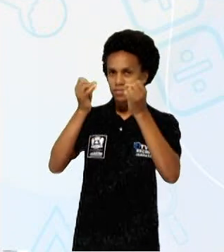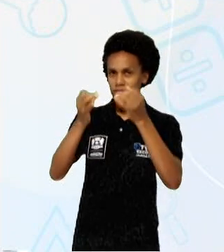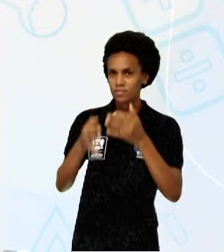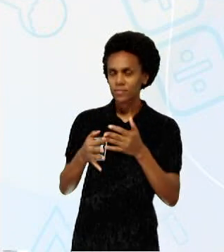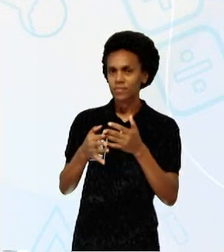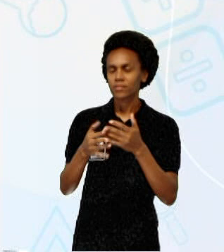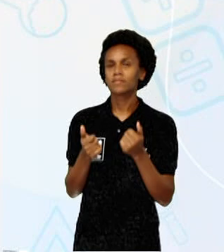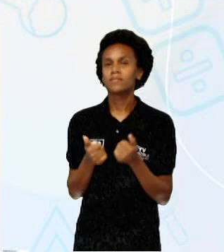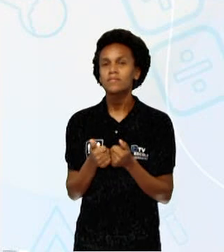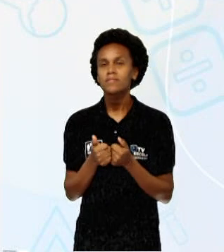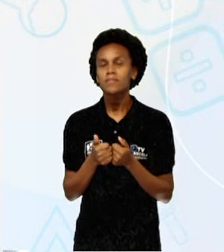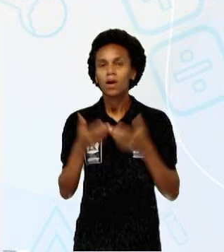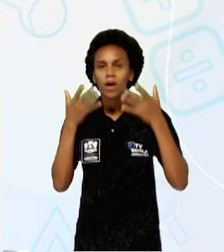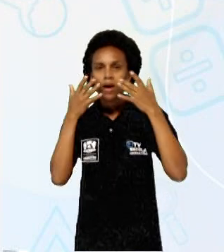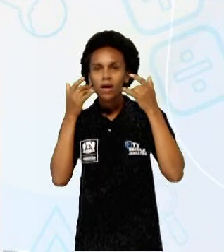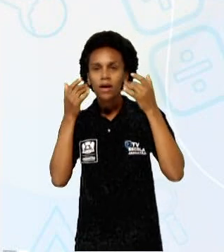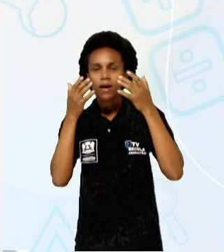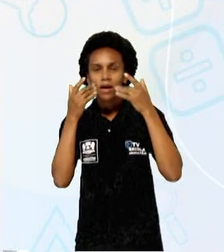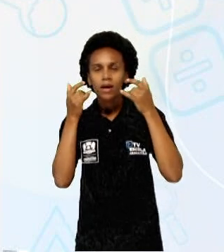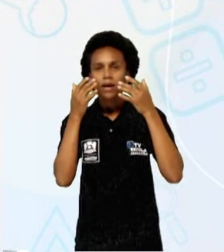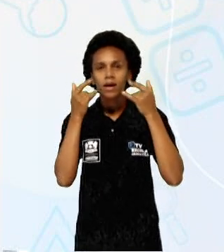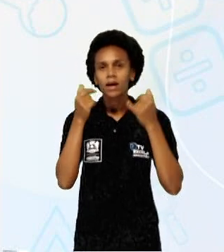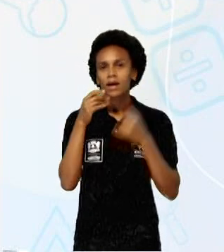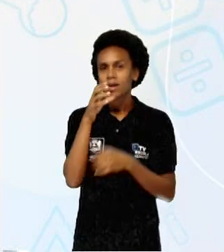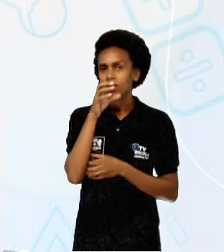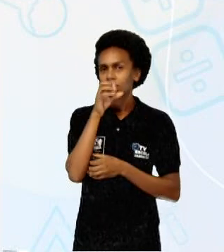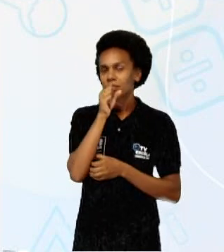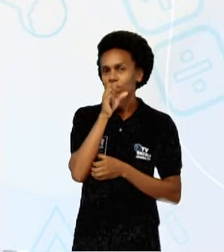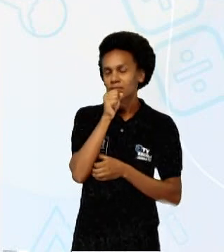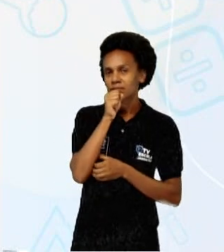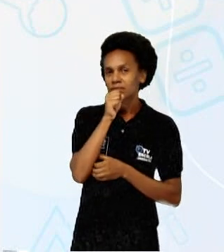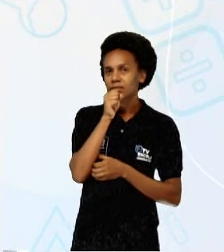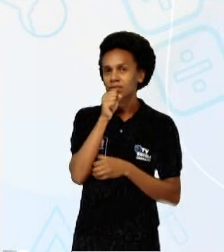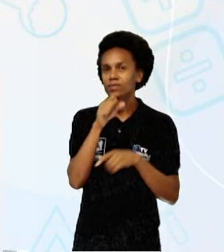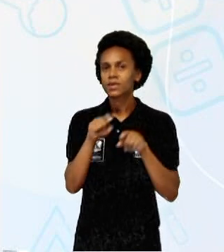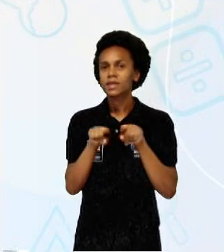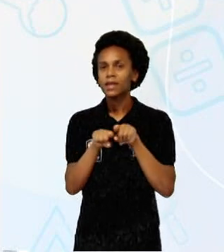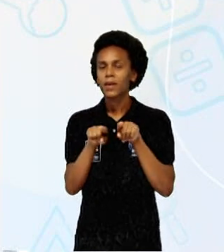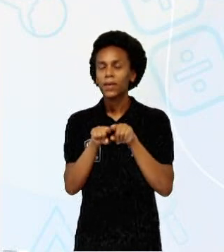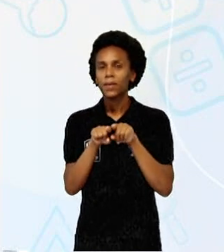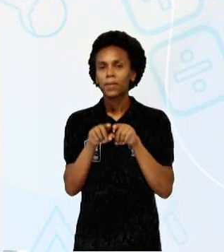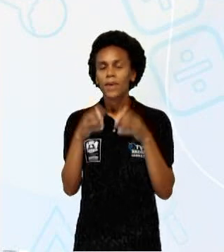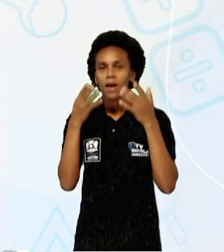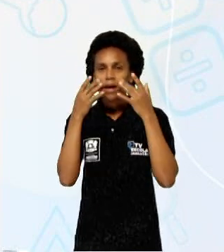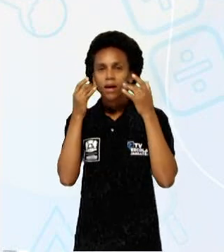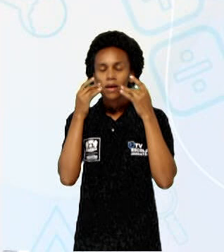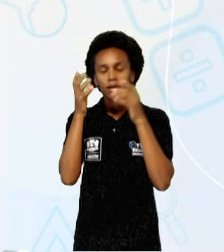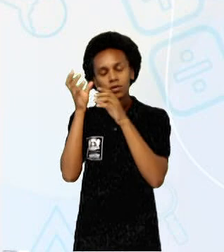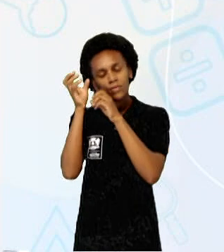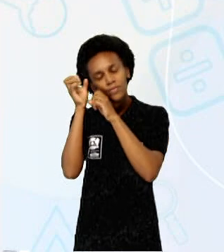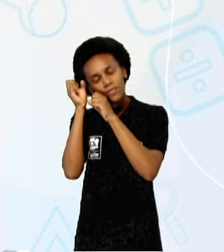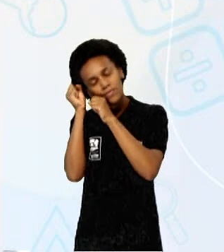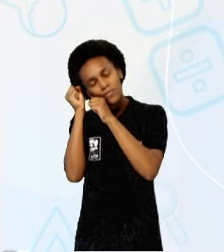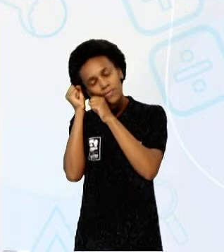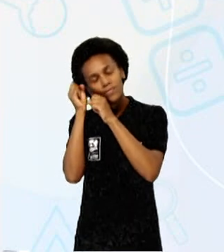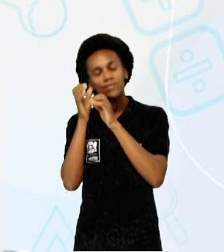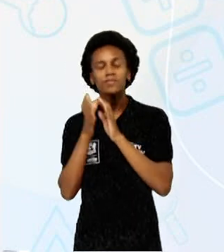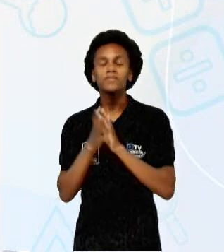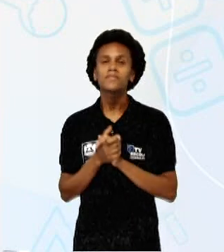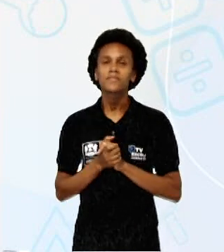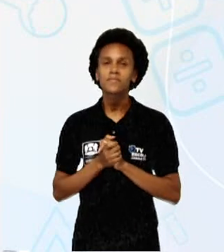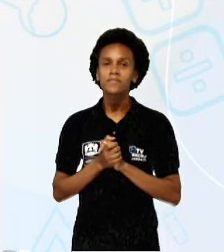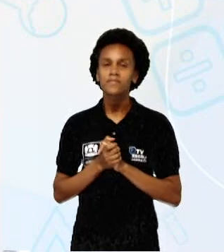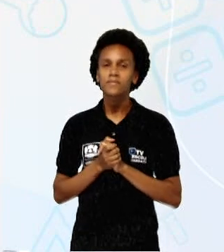gatinho que está dormindo dorminhoco o gatinho está embaixo da cadeira o cinza está embaixo da cadeia agora